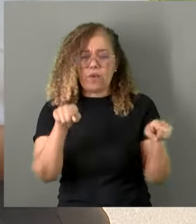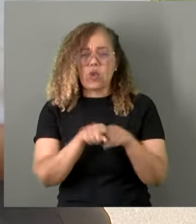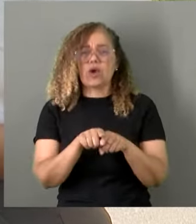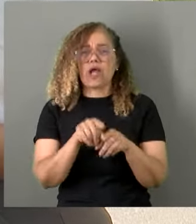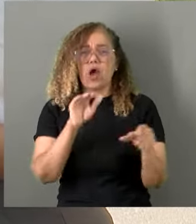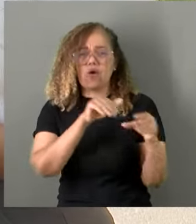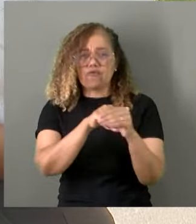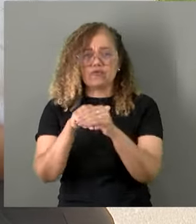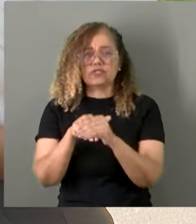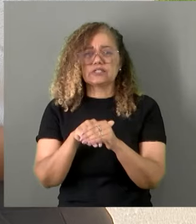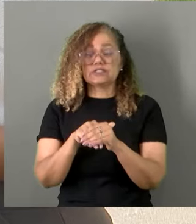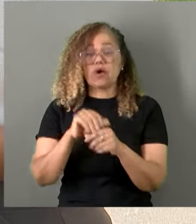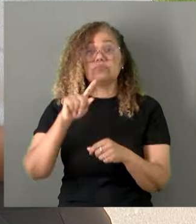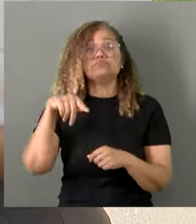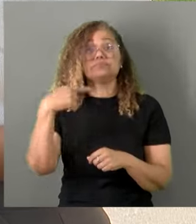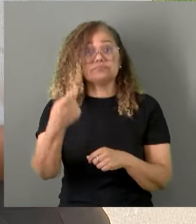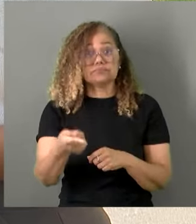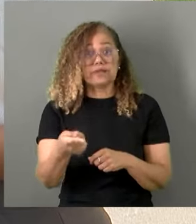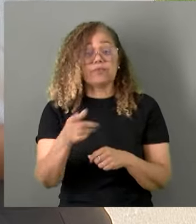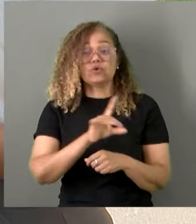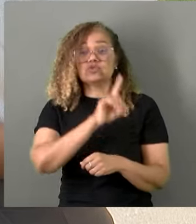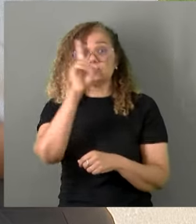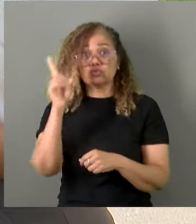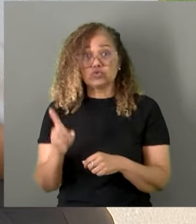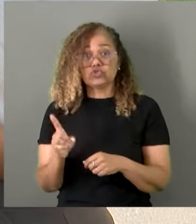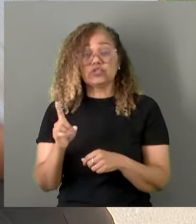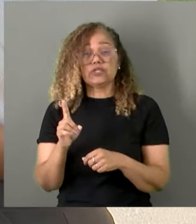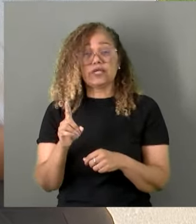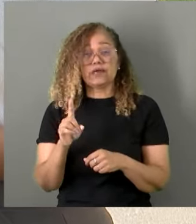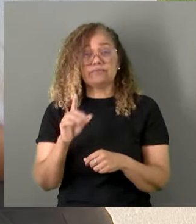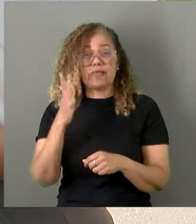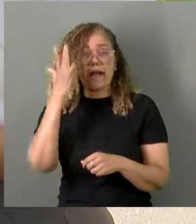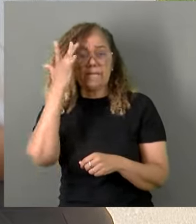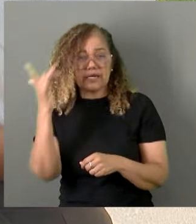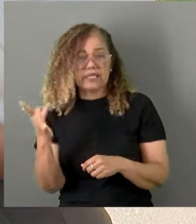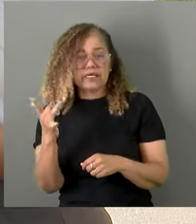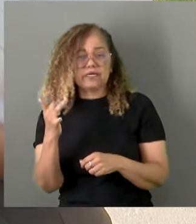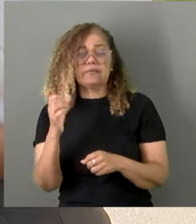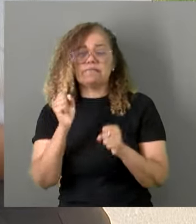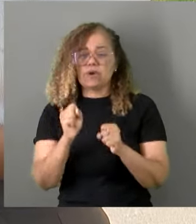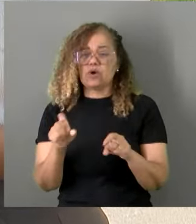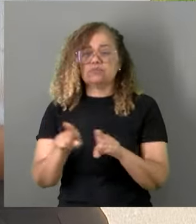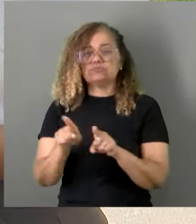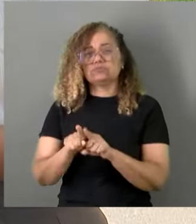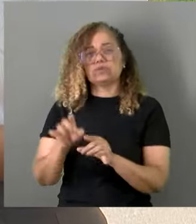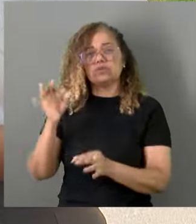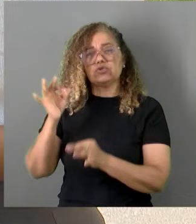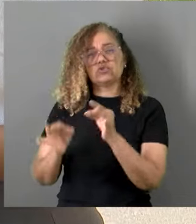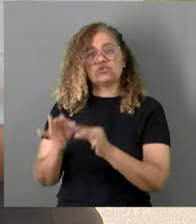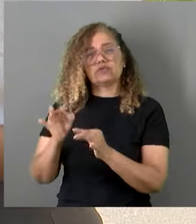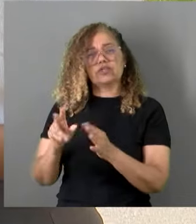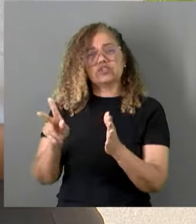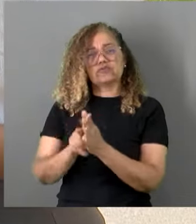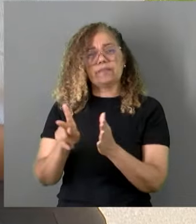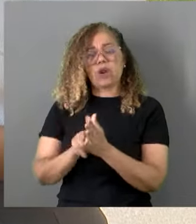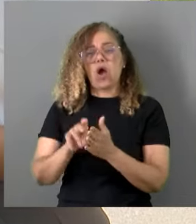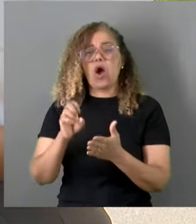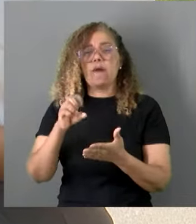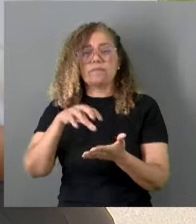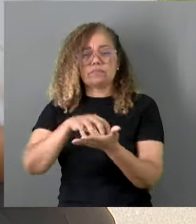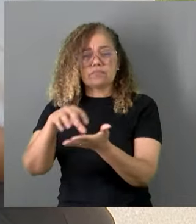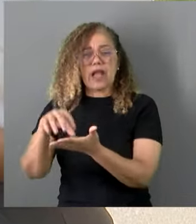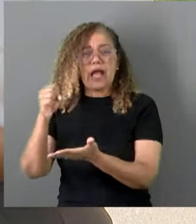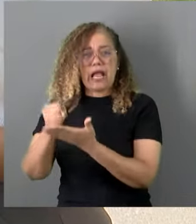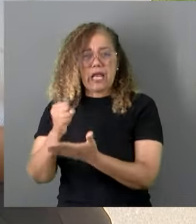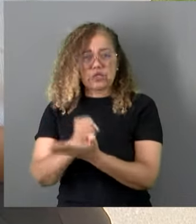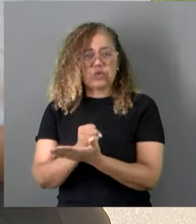e posteriormente ao dia da eleição a partir de amanhã a justificativa pode ser feita nos eh cartórios eleitorais ou